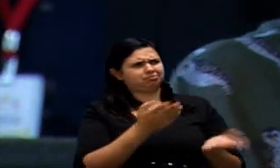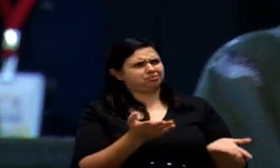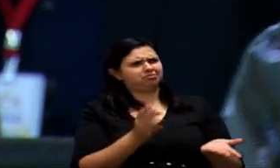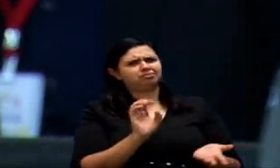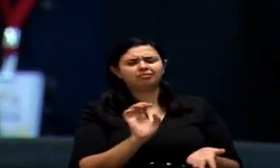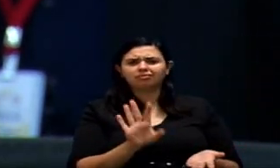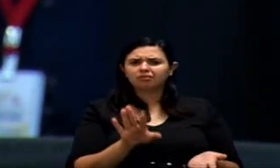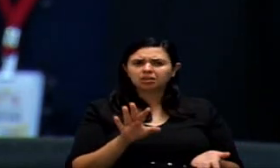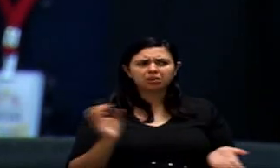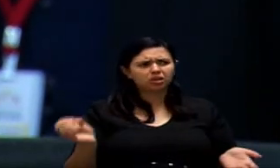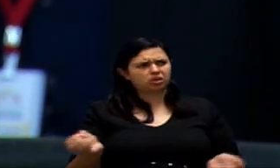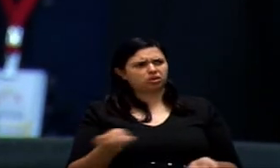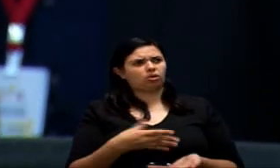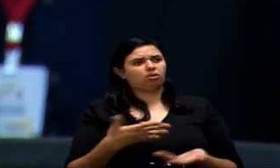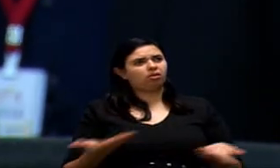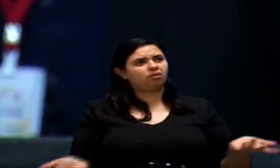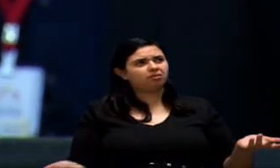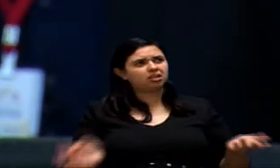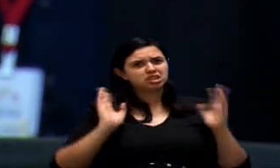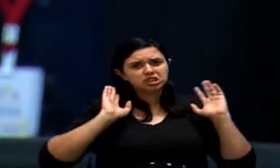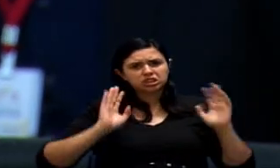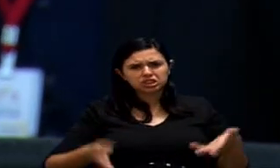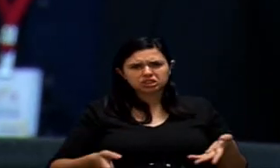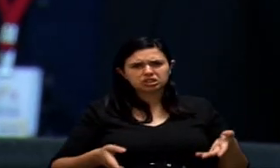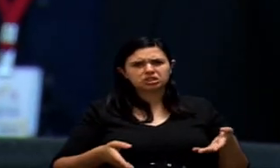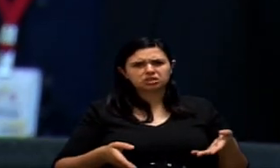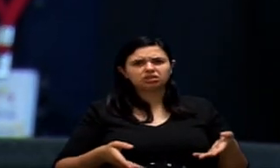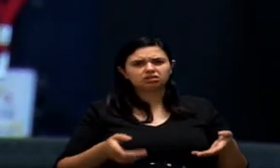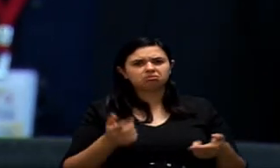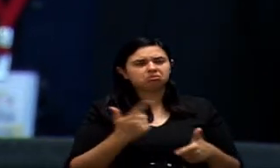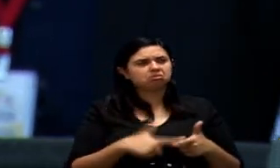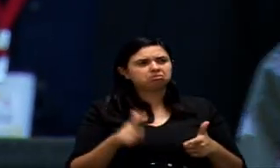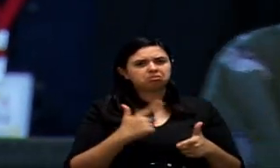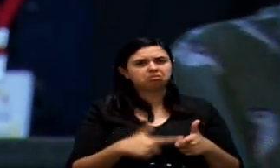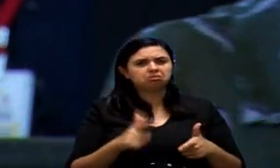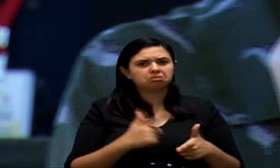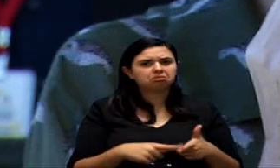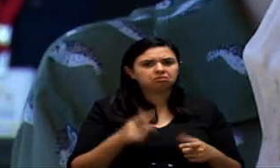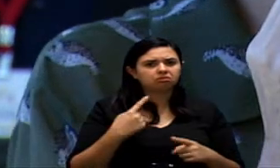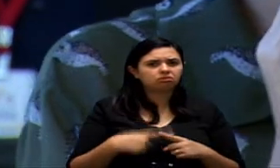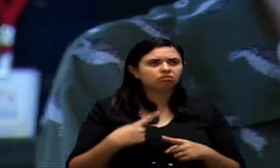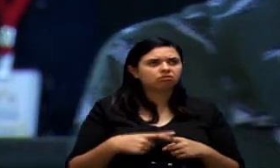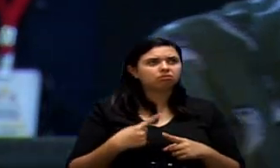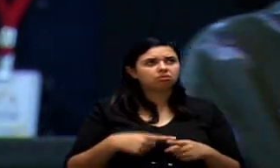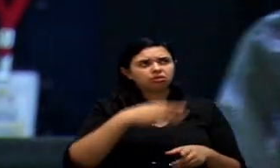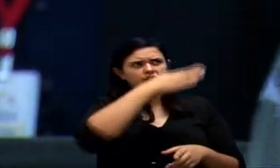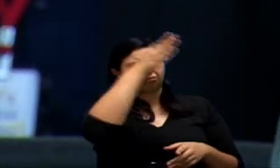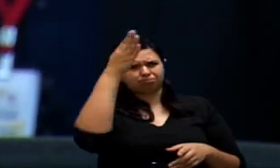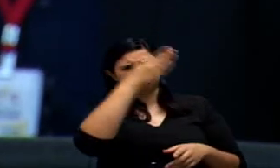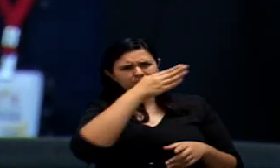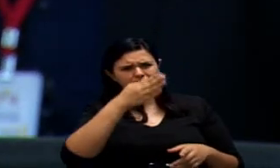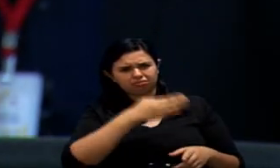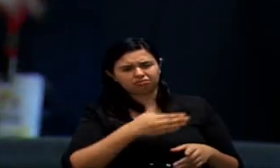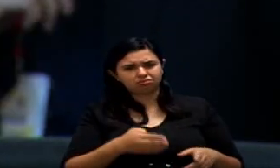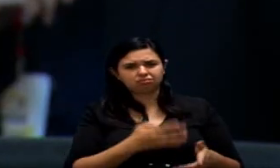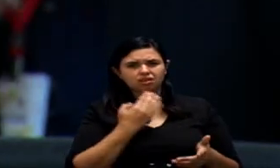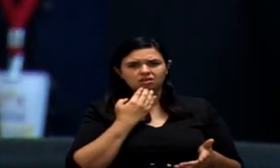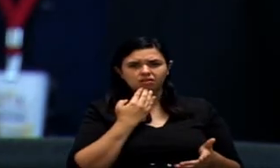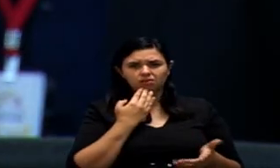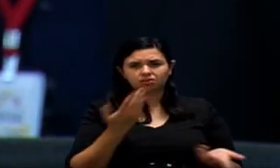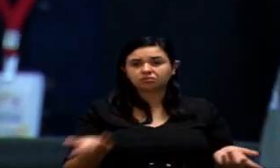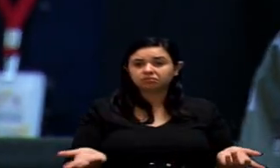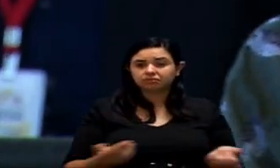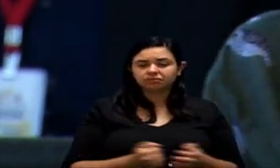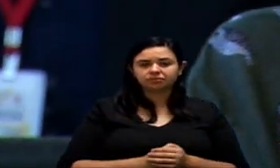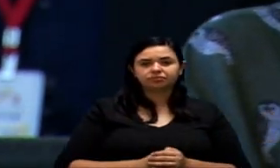foi recém-inaugurada? Ela não está nova, né? Por que essa rachadura desse tamanho? Por que essas trincas? Então, a